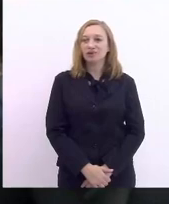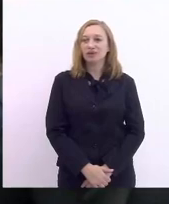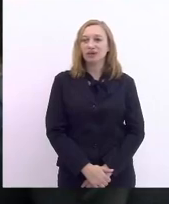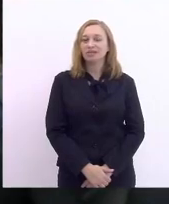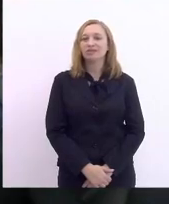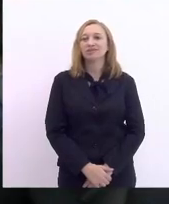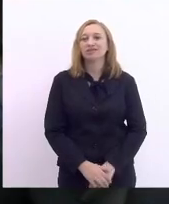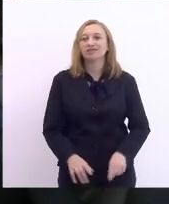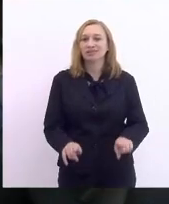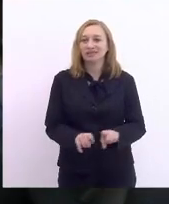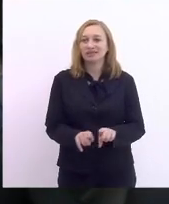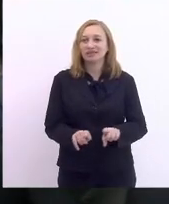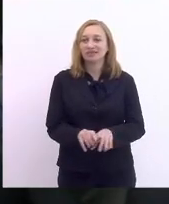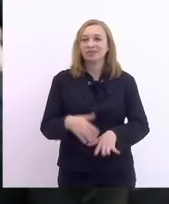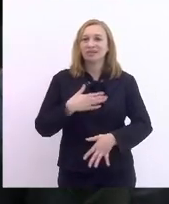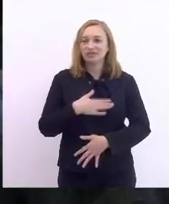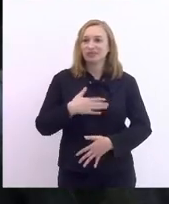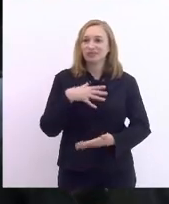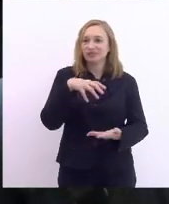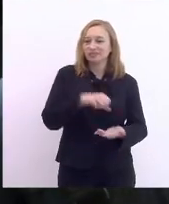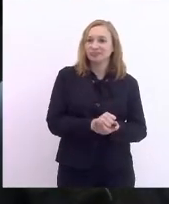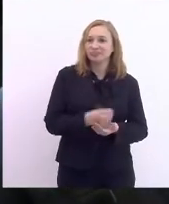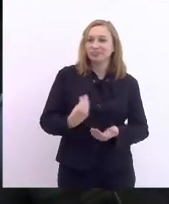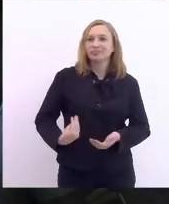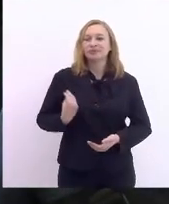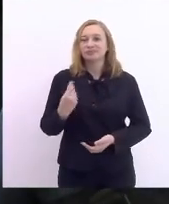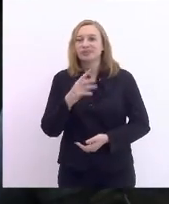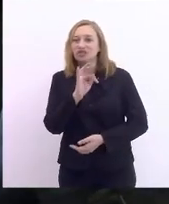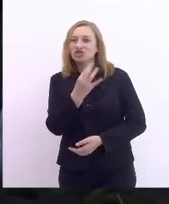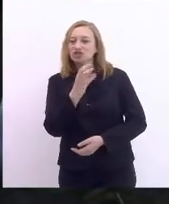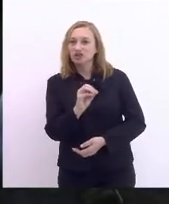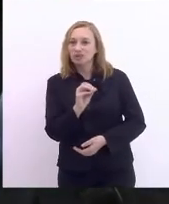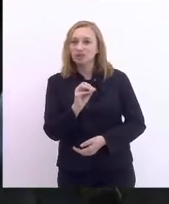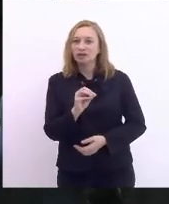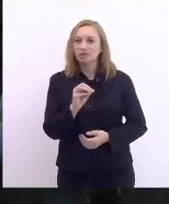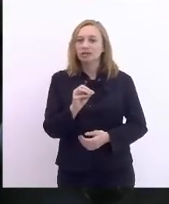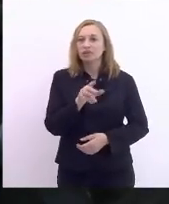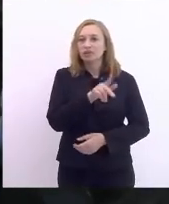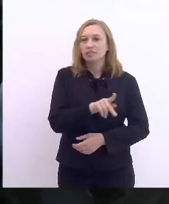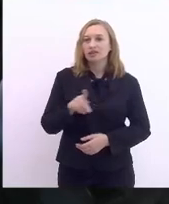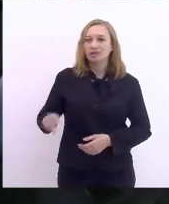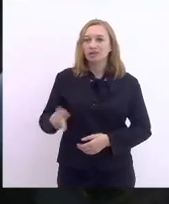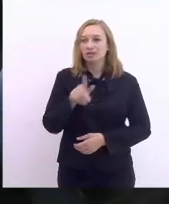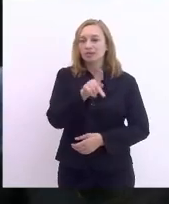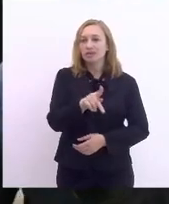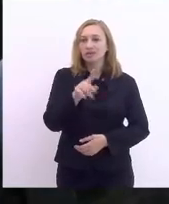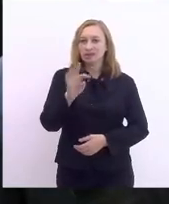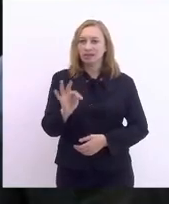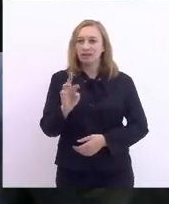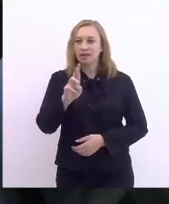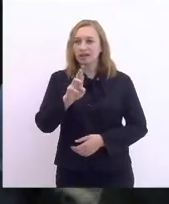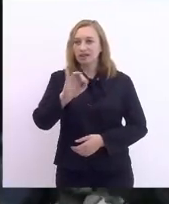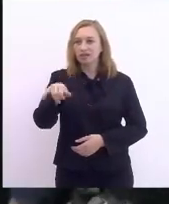ah e também gostaríamos de registrar a presença de Tiago Santana Presidente do pt-rj